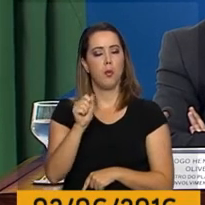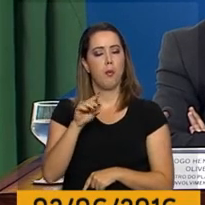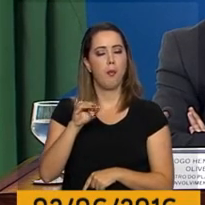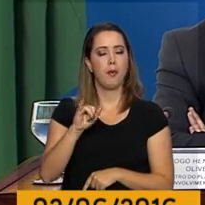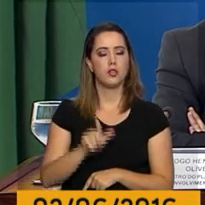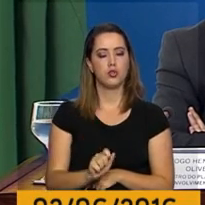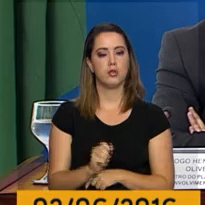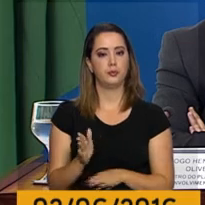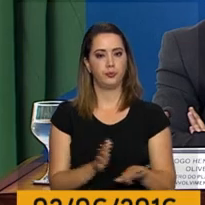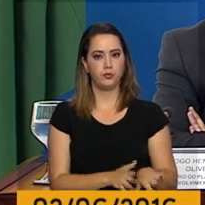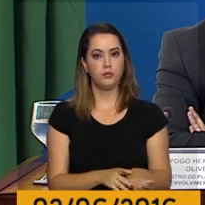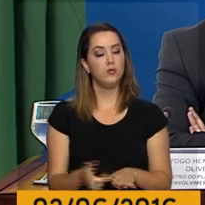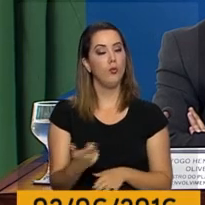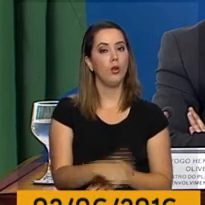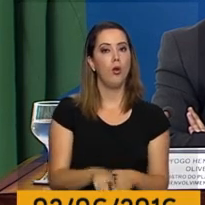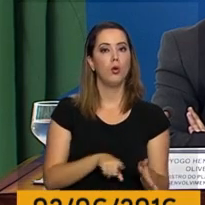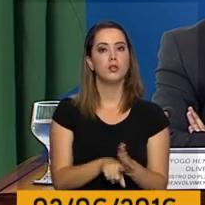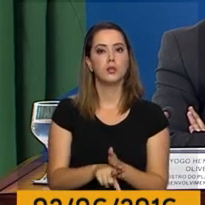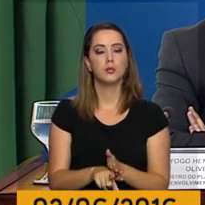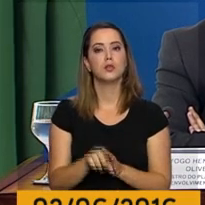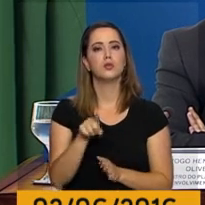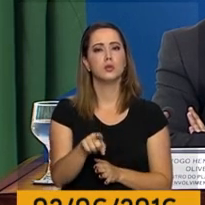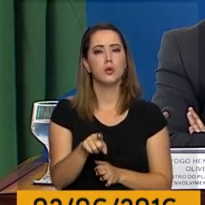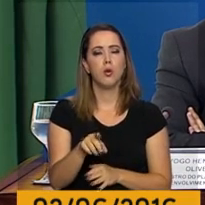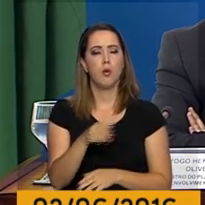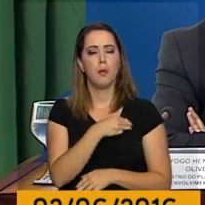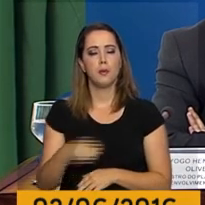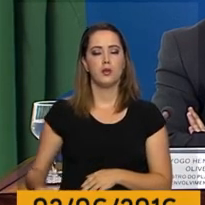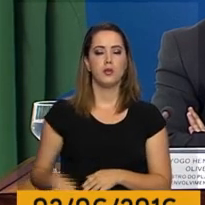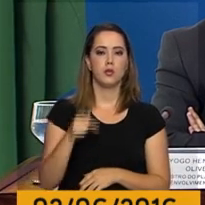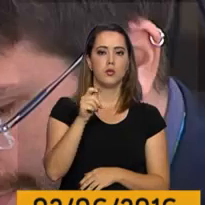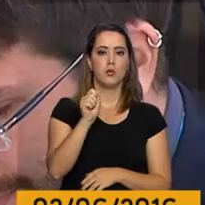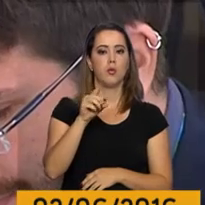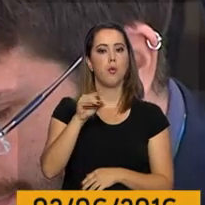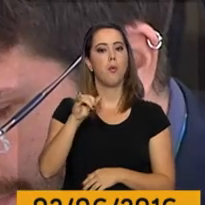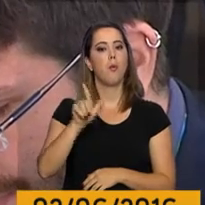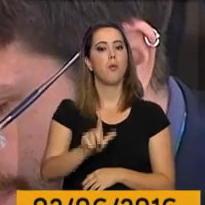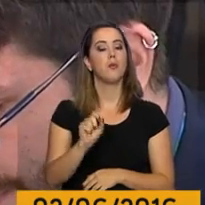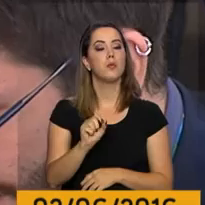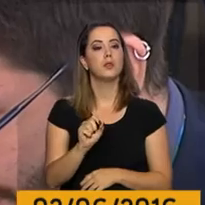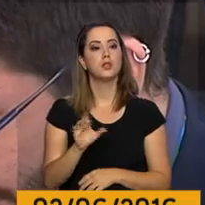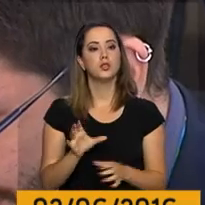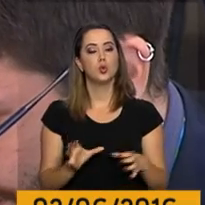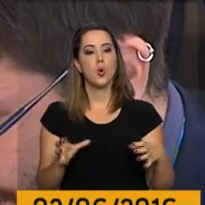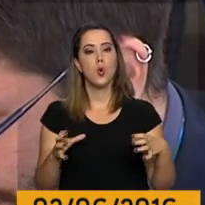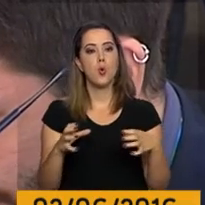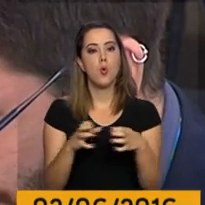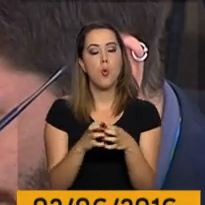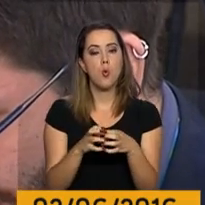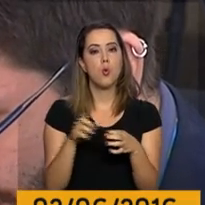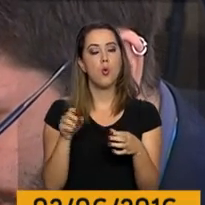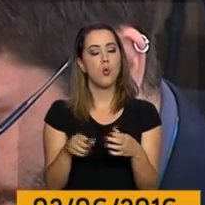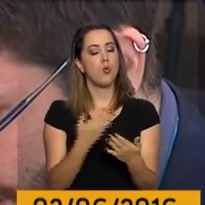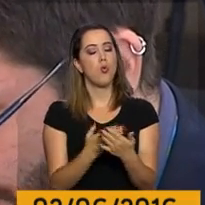Record. Bom dia, senhor ministro Padilha. A comissão do impeachment está definindo agora o calendário,